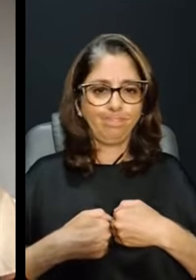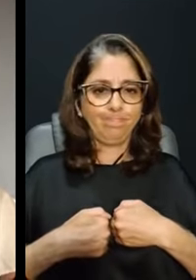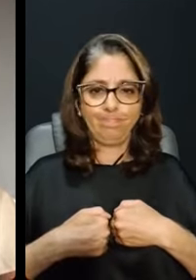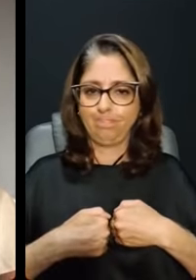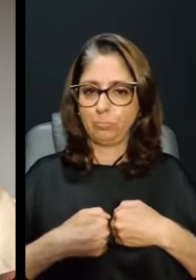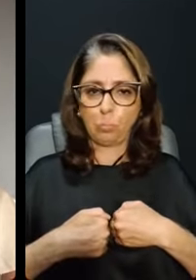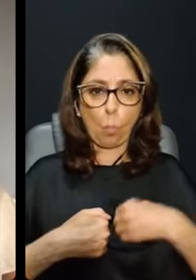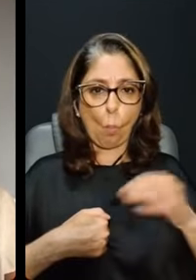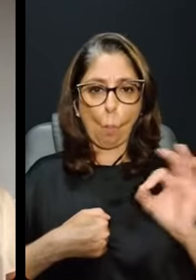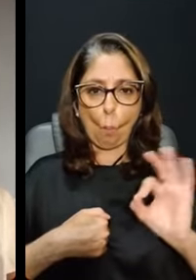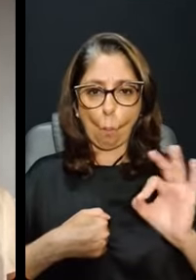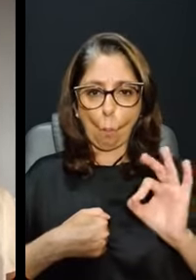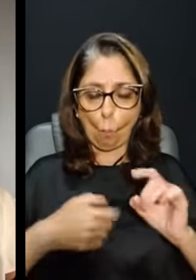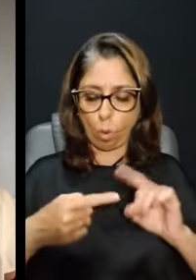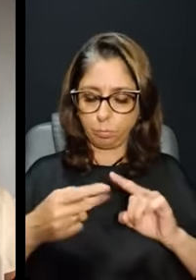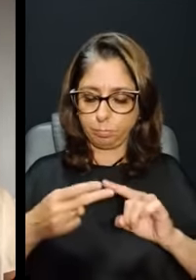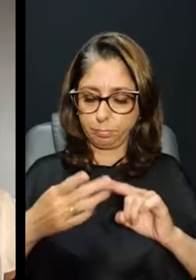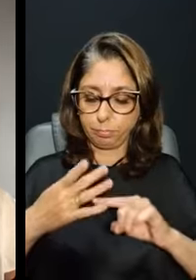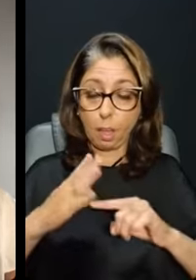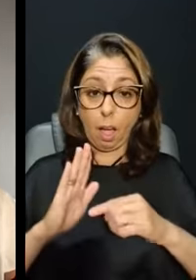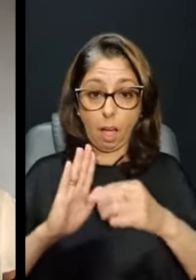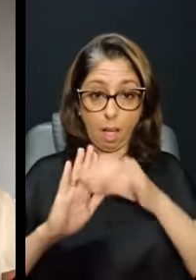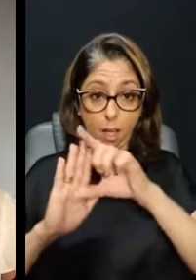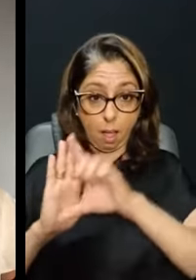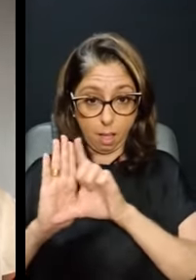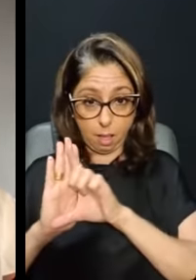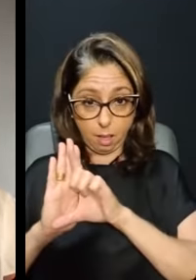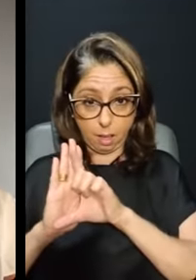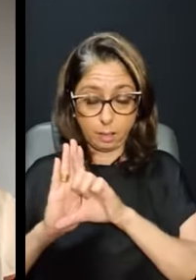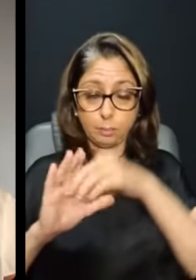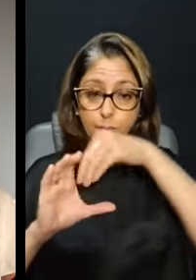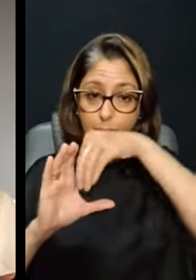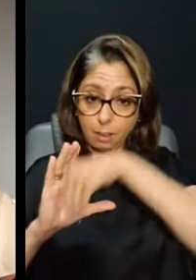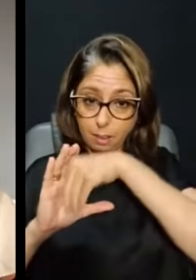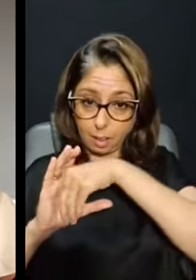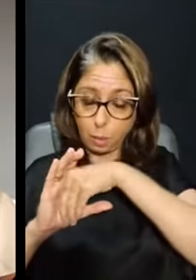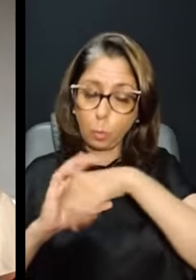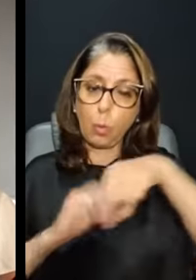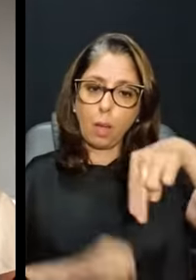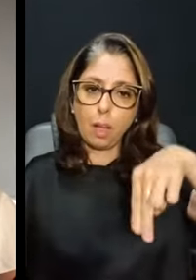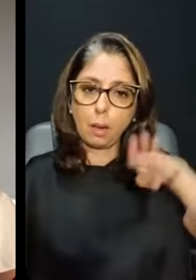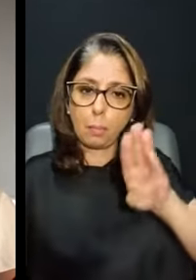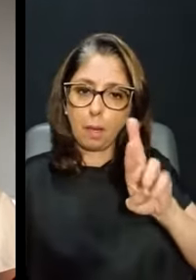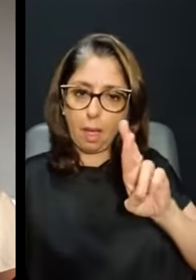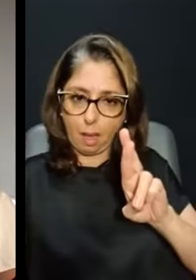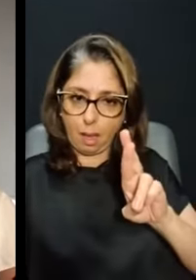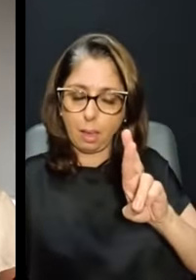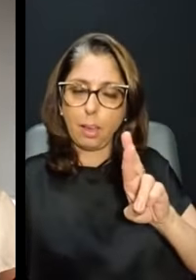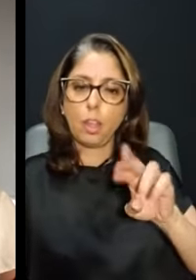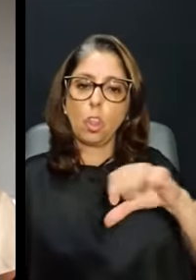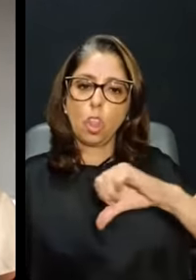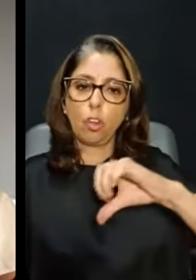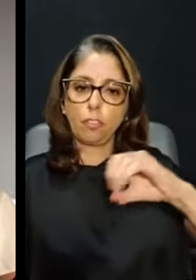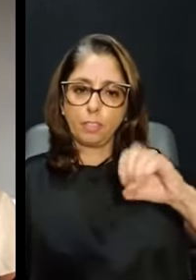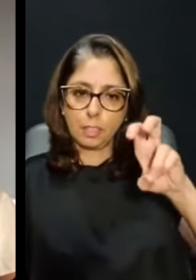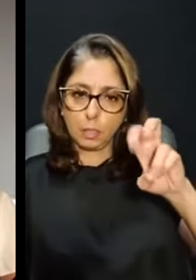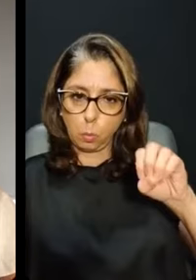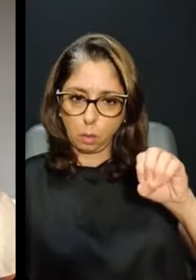nanismo. Então, tem vários itens dentro da NBR 9050 que não são abordados e que a gente vai abordar nesse curso